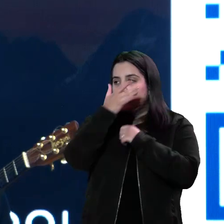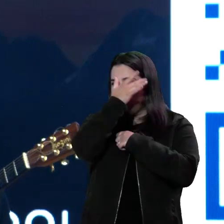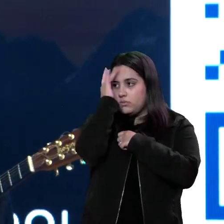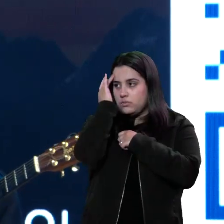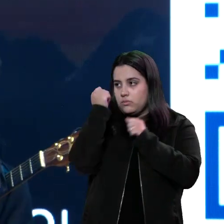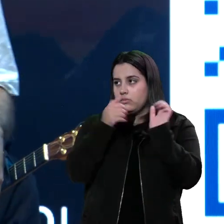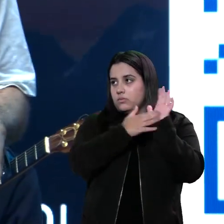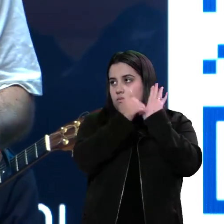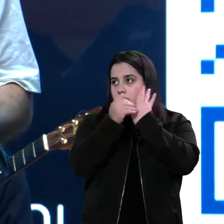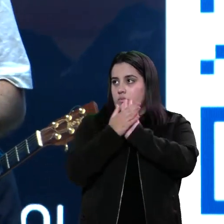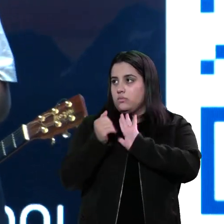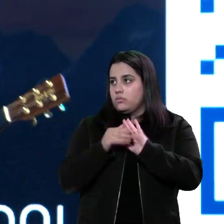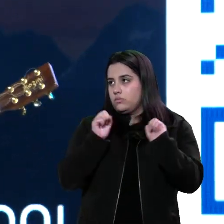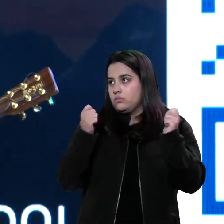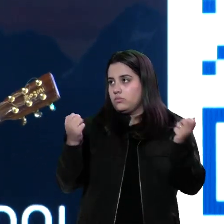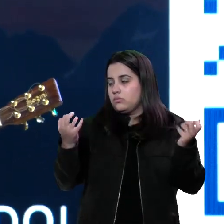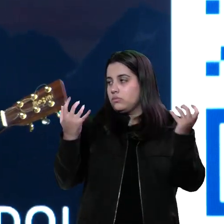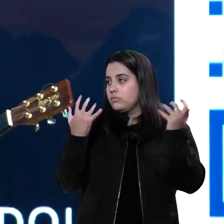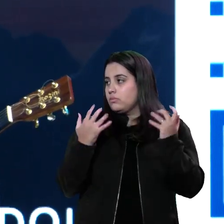vir aqui para frente.